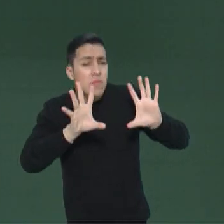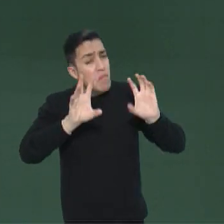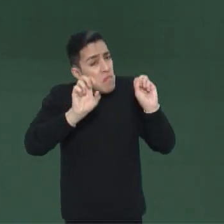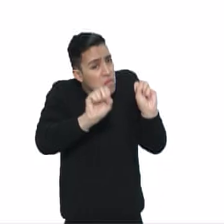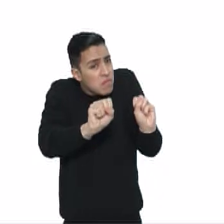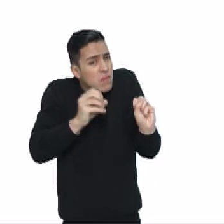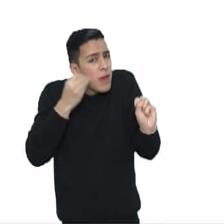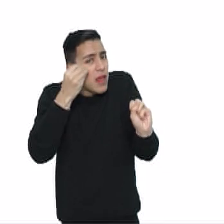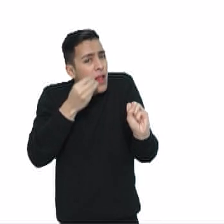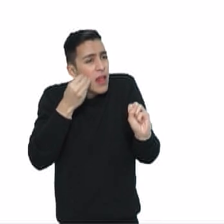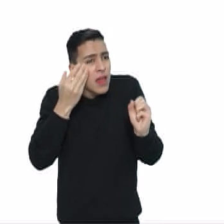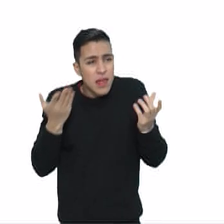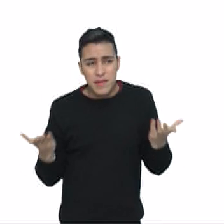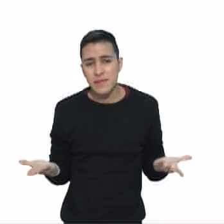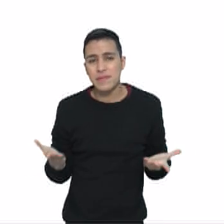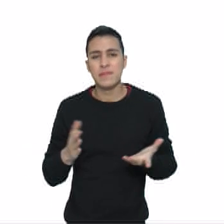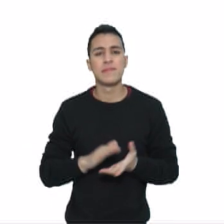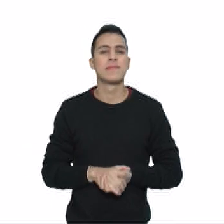desfrutar?